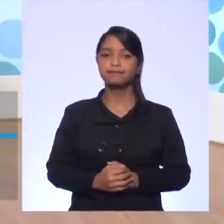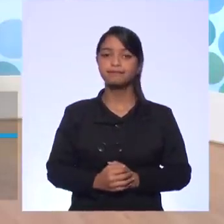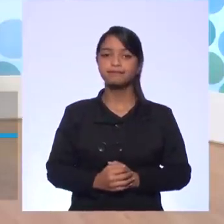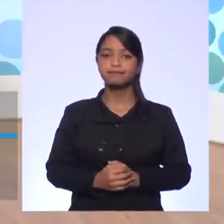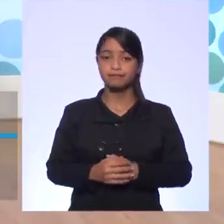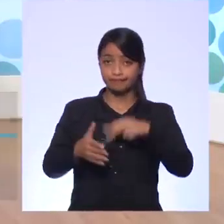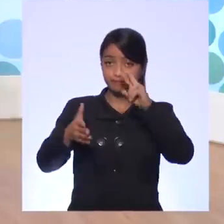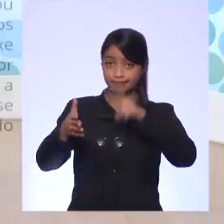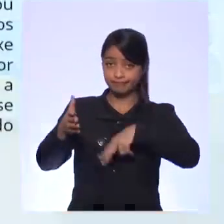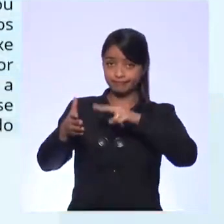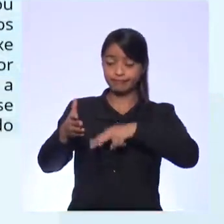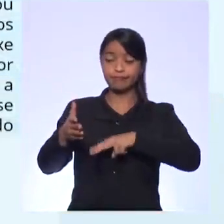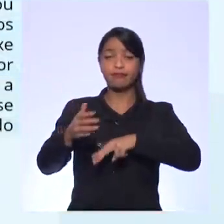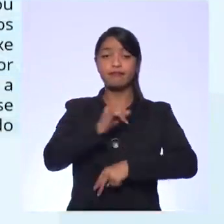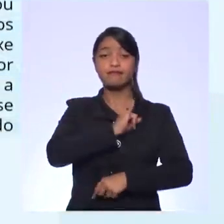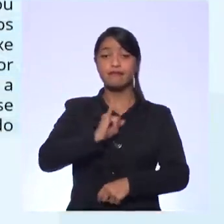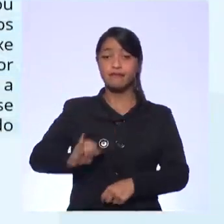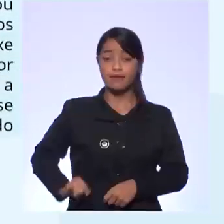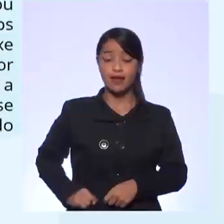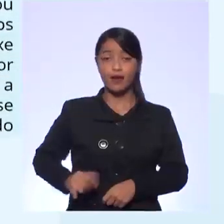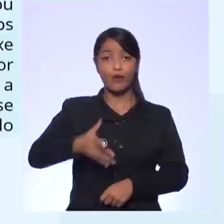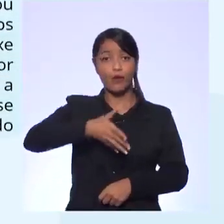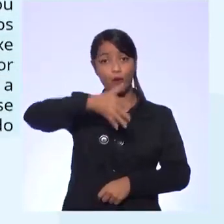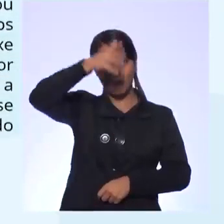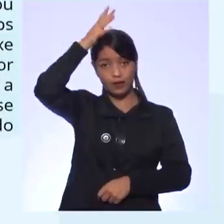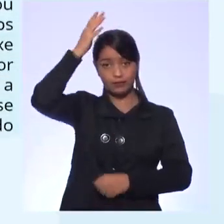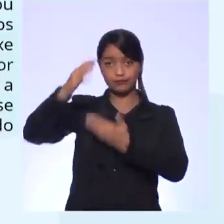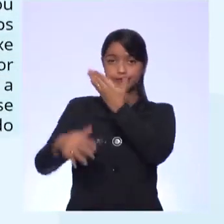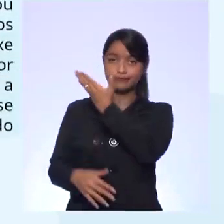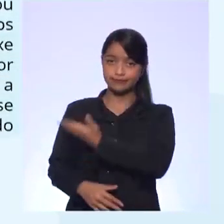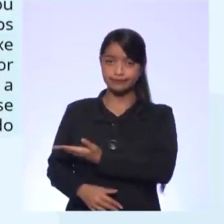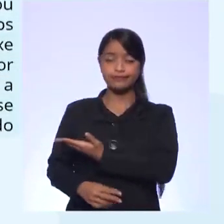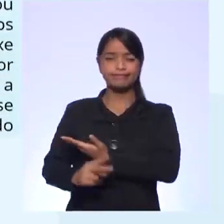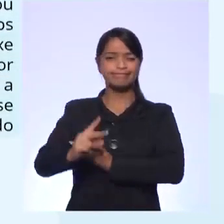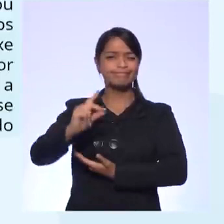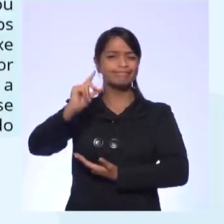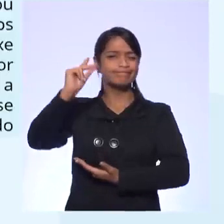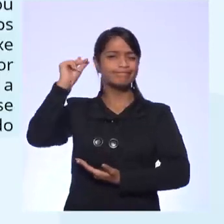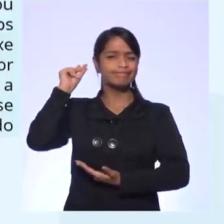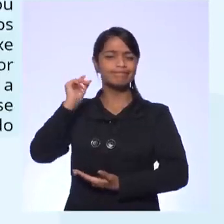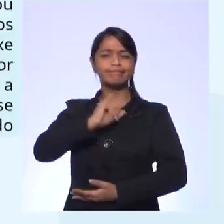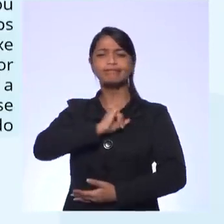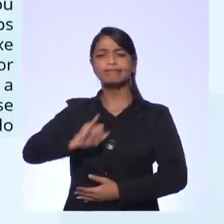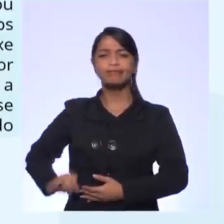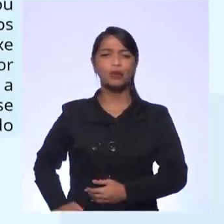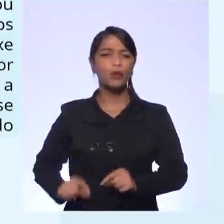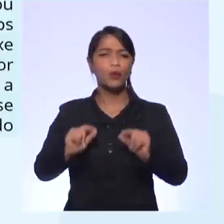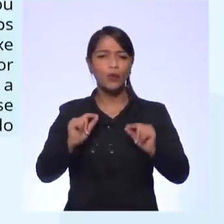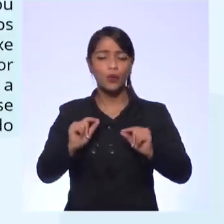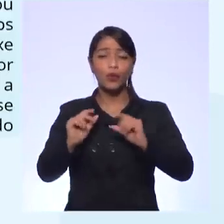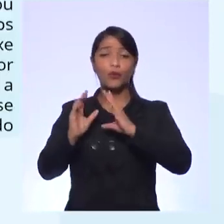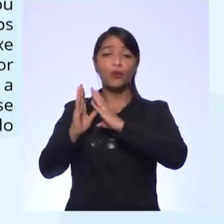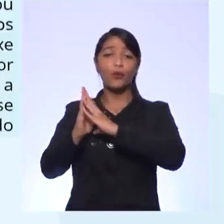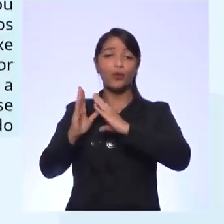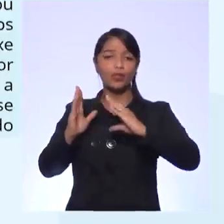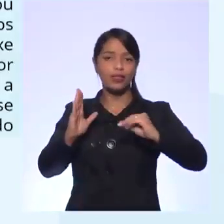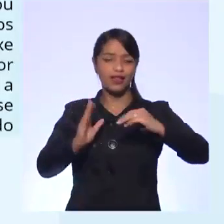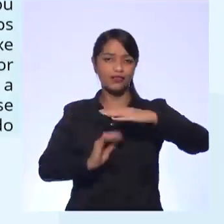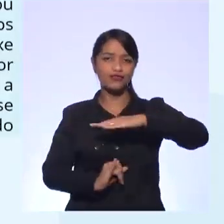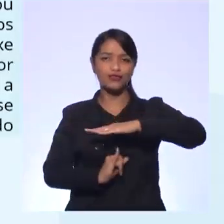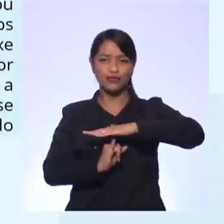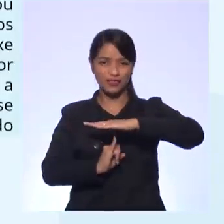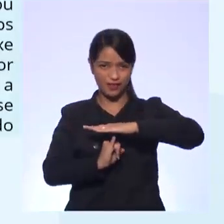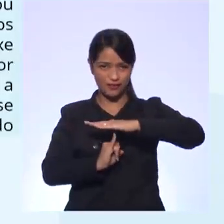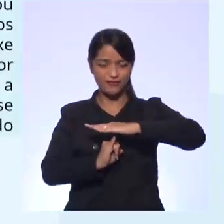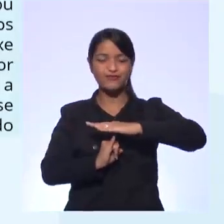Império Romano. Na antiguidade, o império foi um modelo de instituição que funcionava